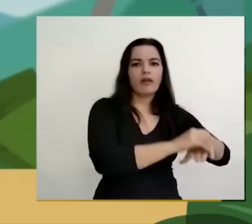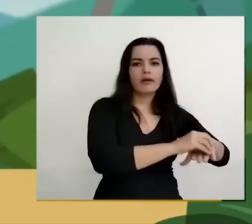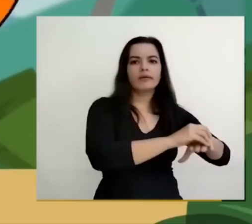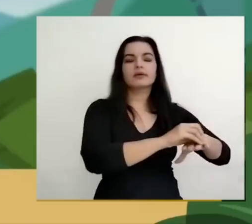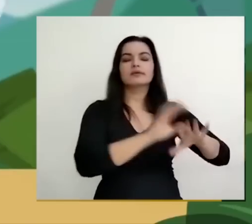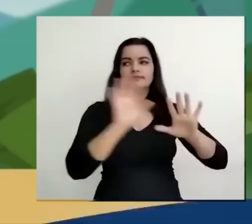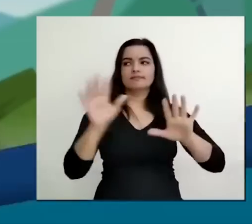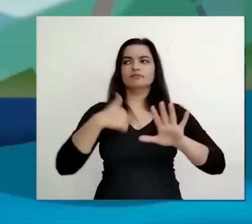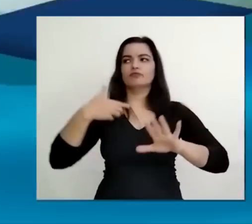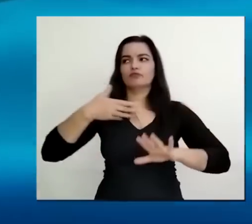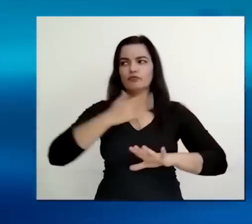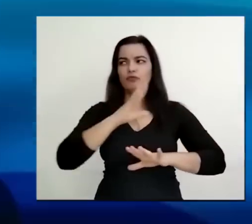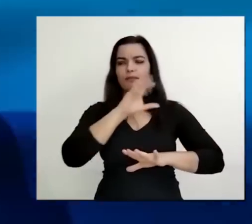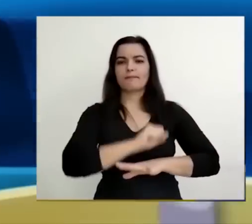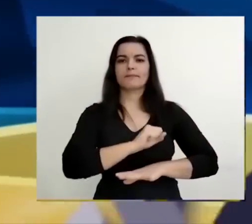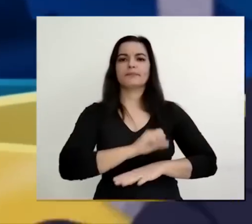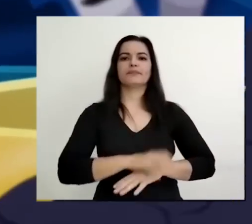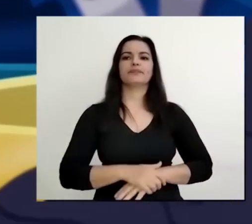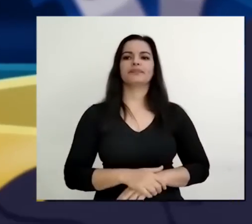pessoal!